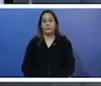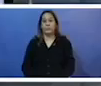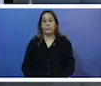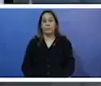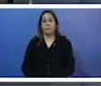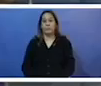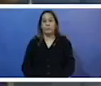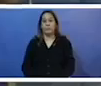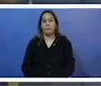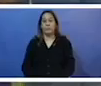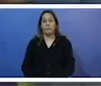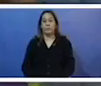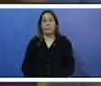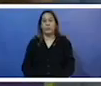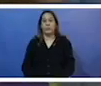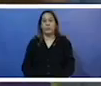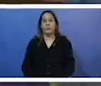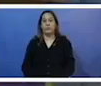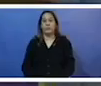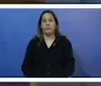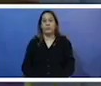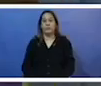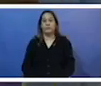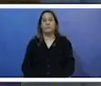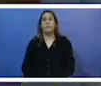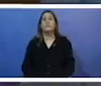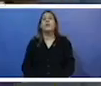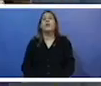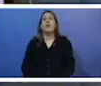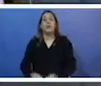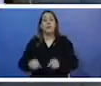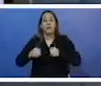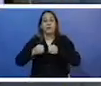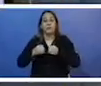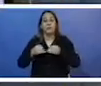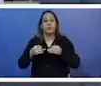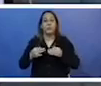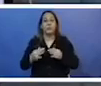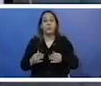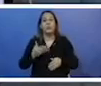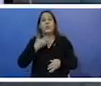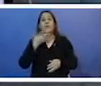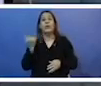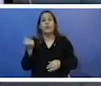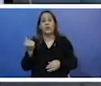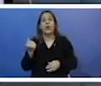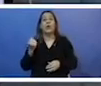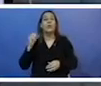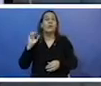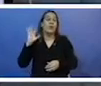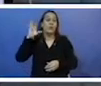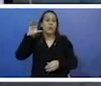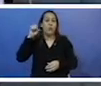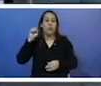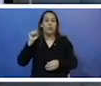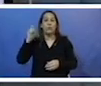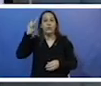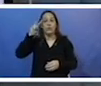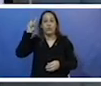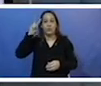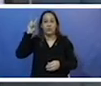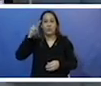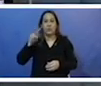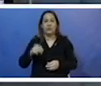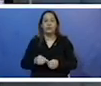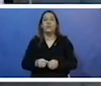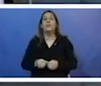de varal, de roupa. Mas, para explicar isso melhor para a gente, nós vamos lá para o Quintal da Cultura.